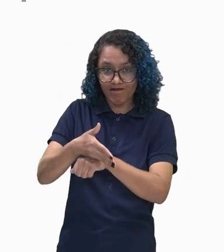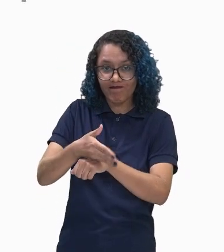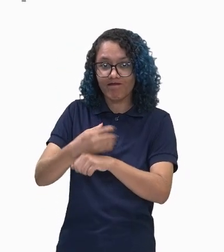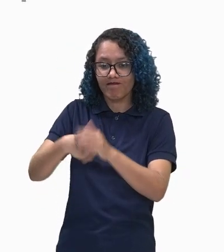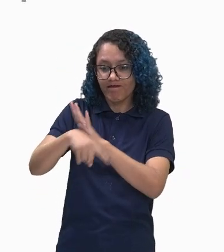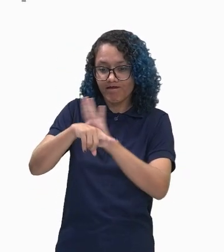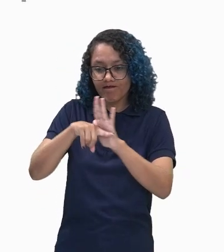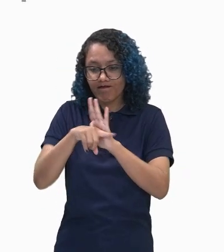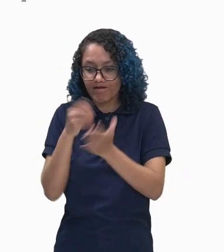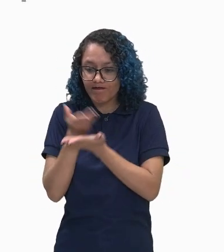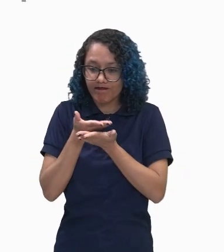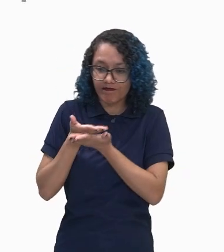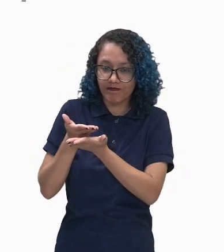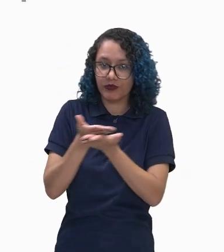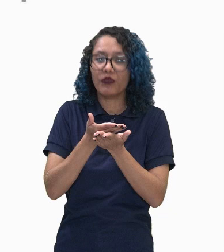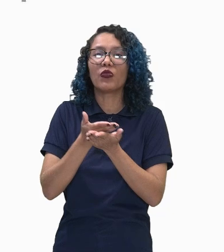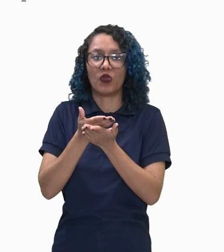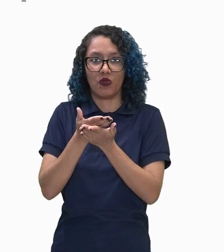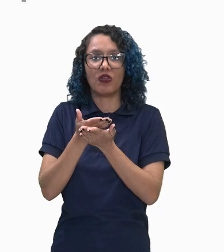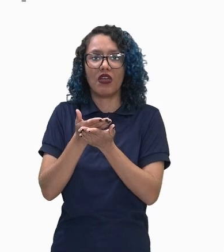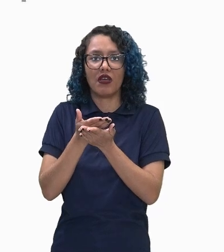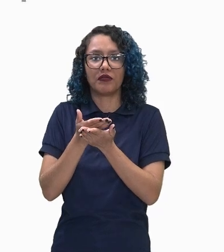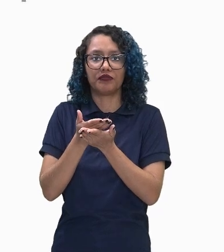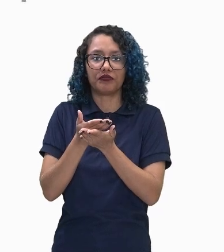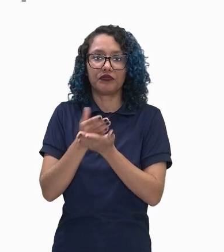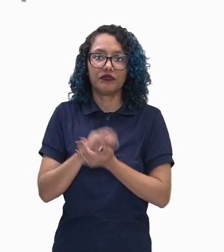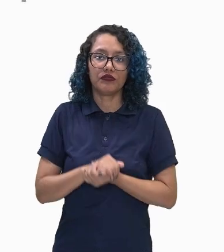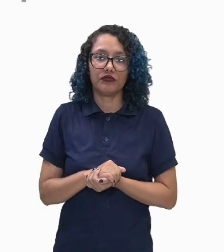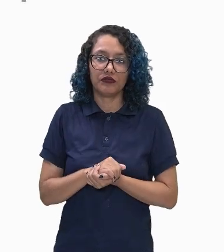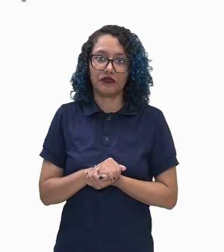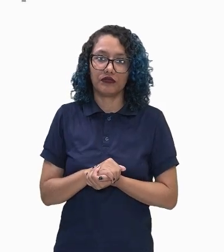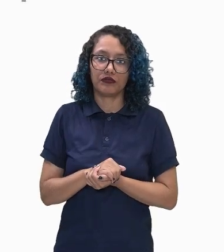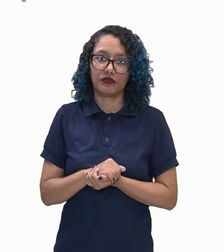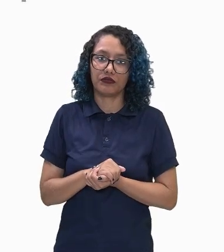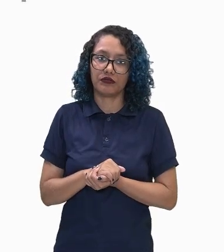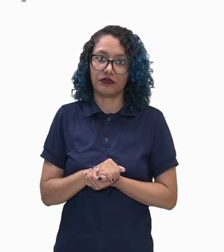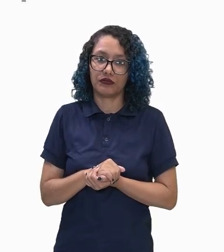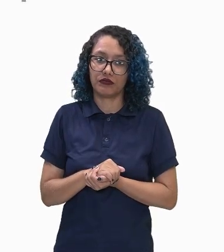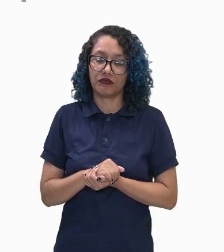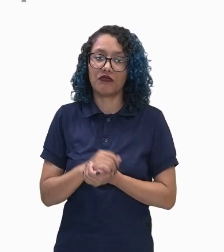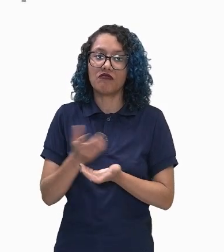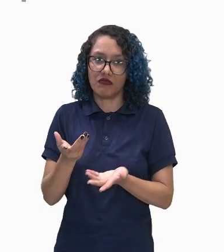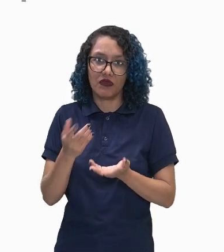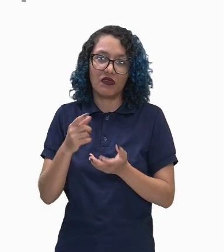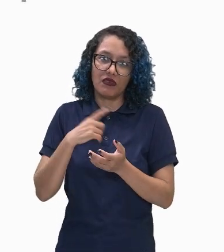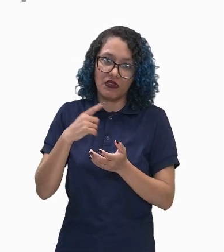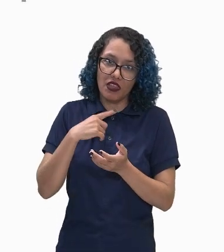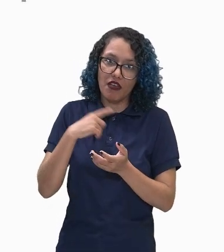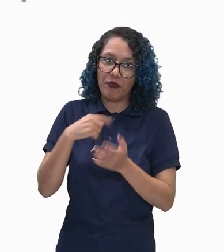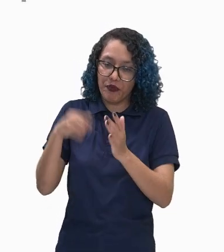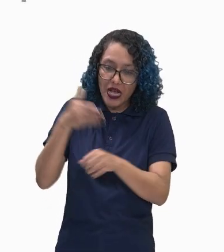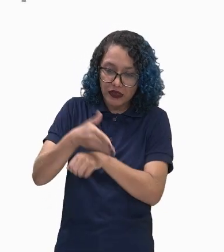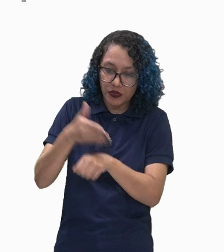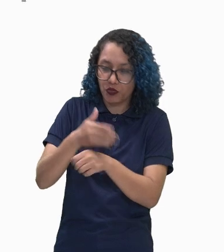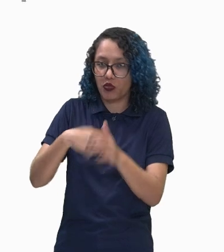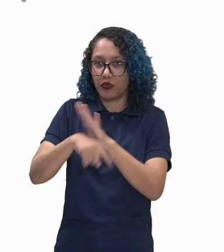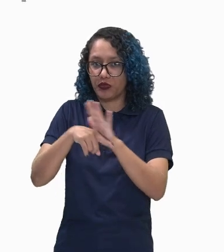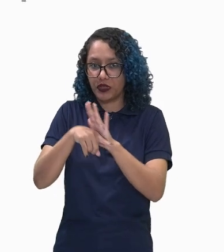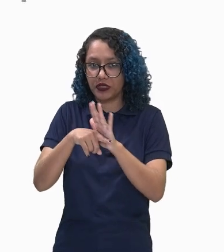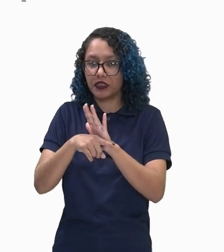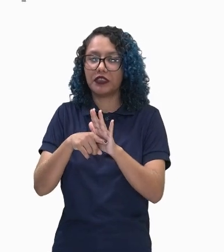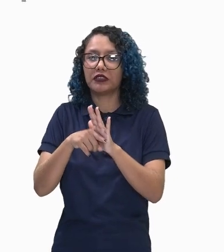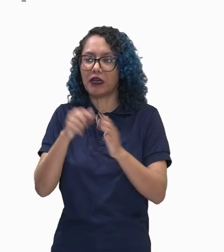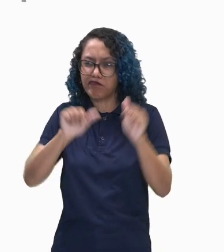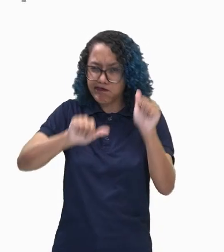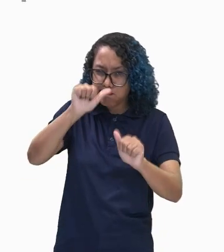colocados, que a gente chama sobre a exposição dessas frequências. Então, ficaram mais